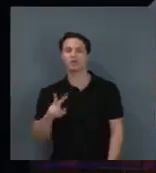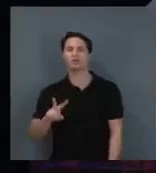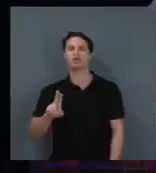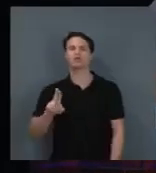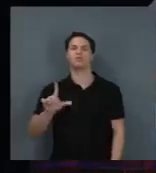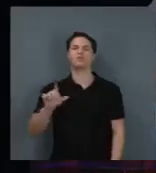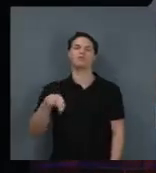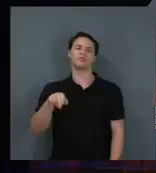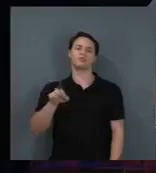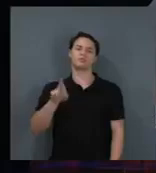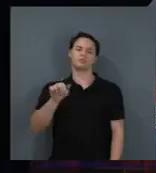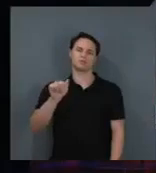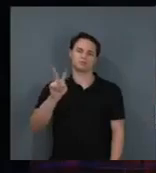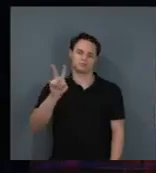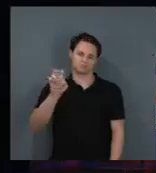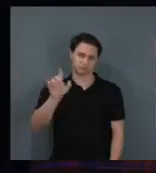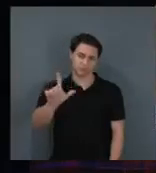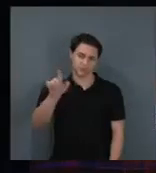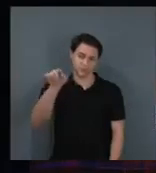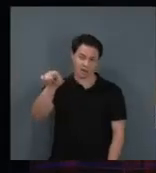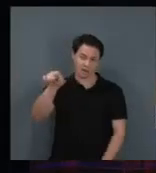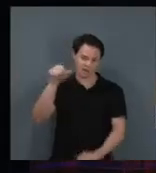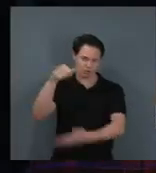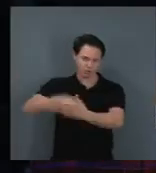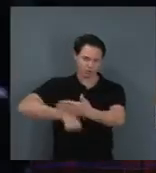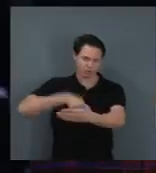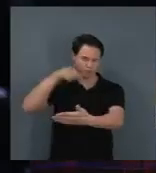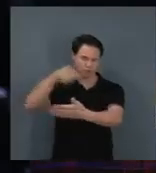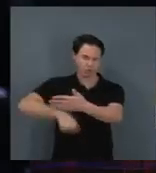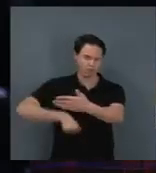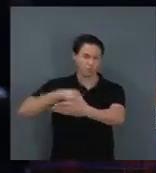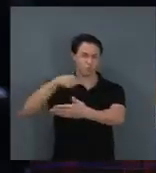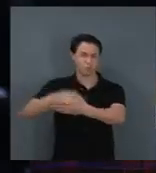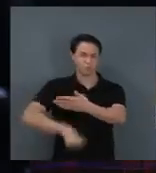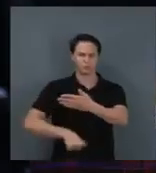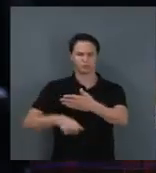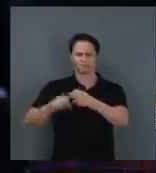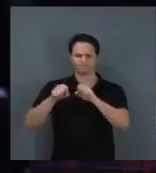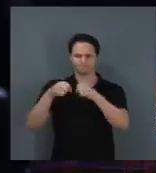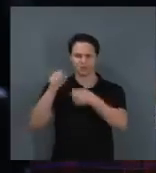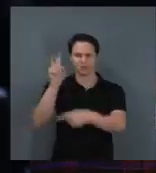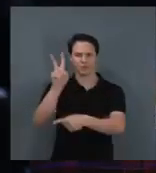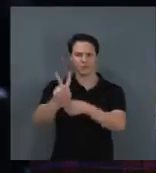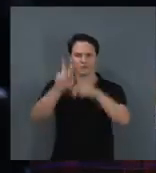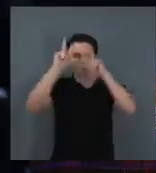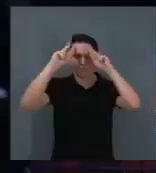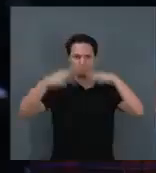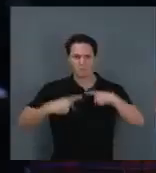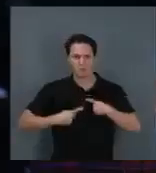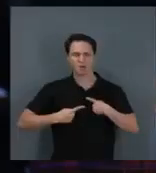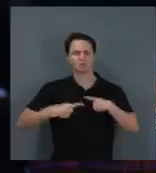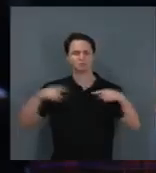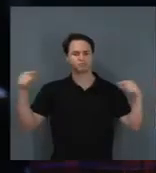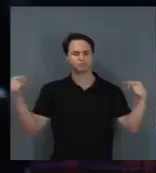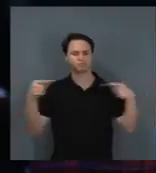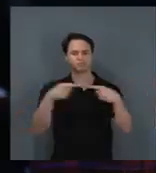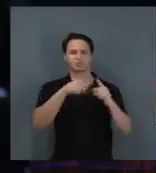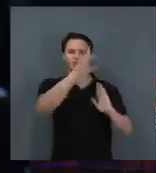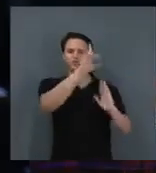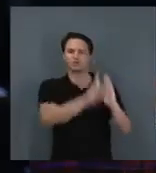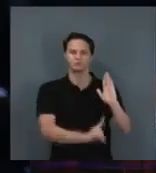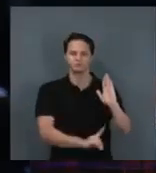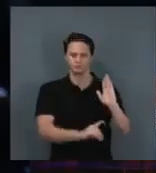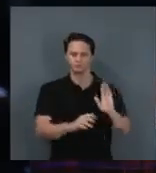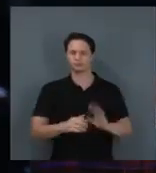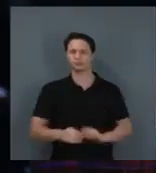luta pela dignidade humana esteve sempre alinhada aos direitos humanos.